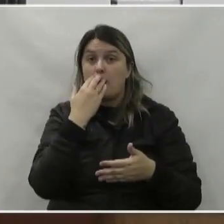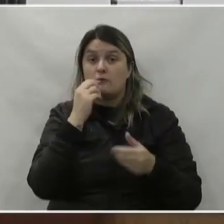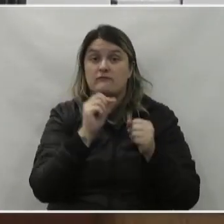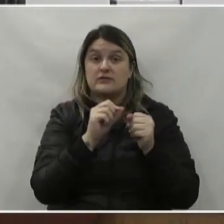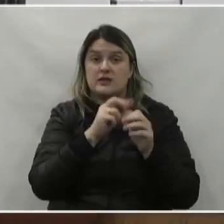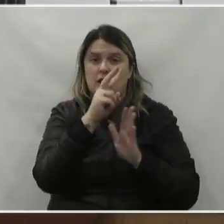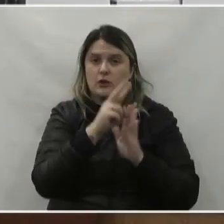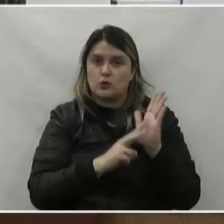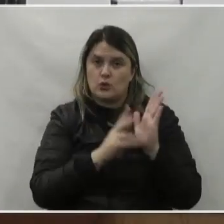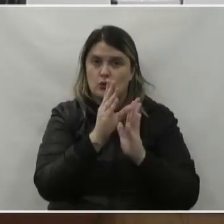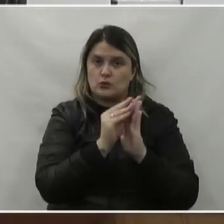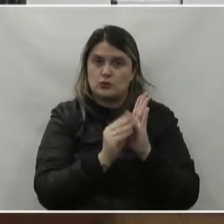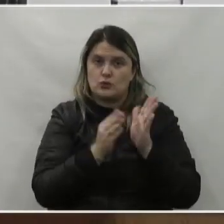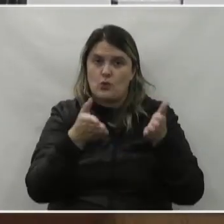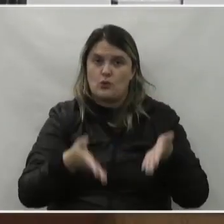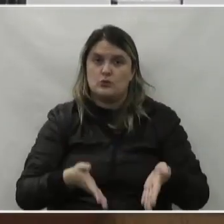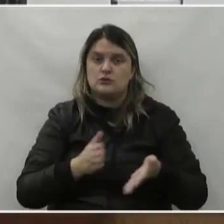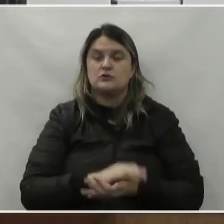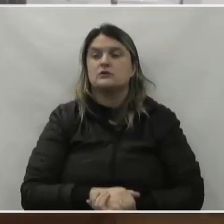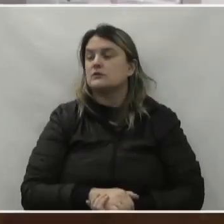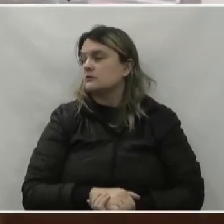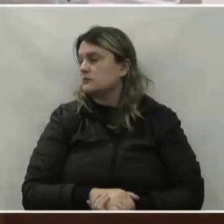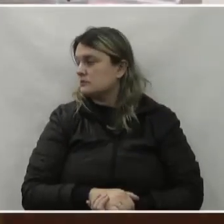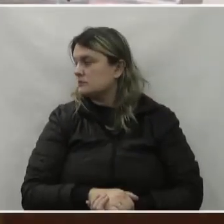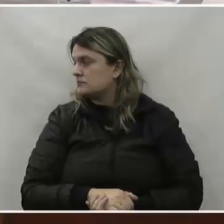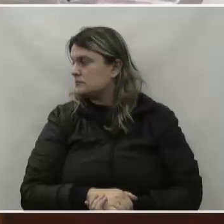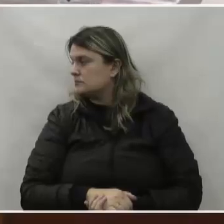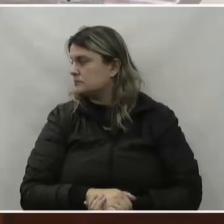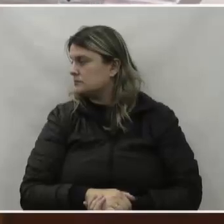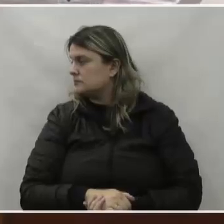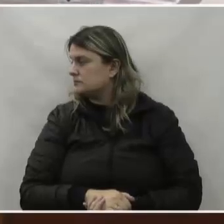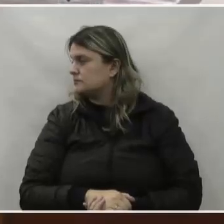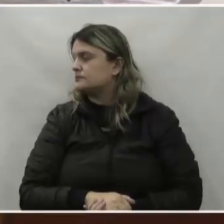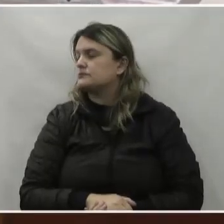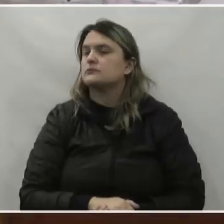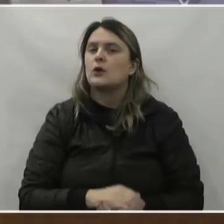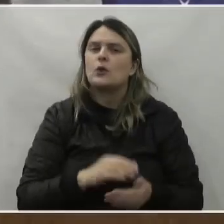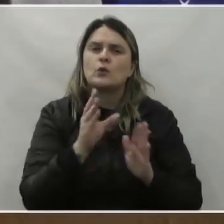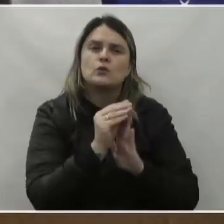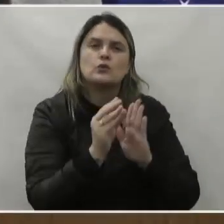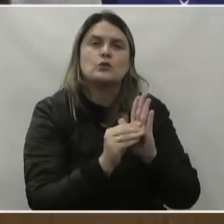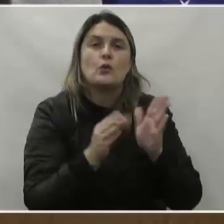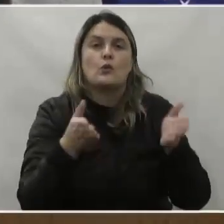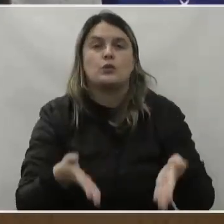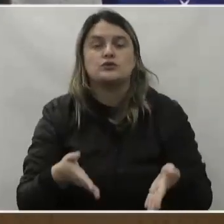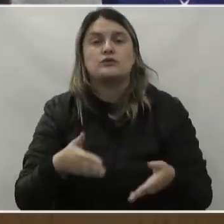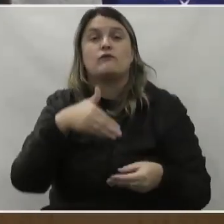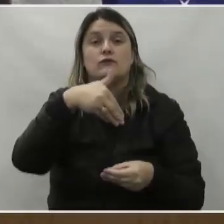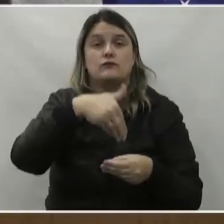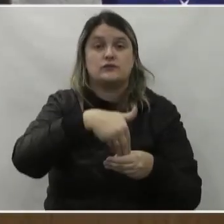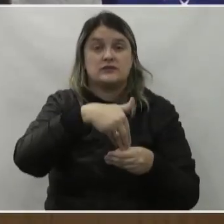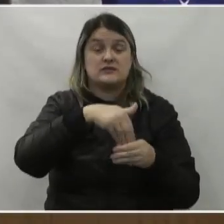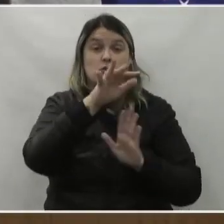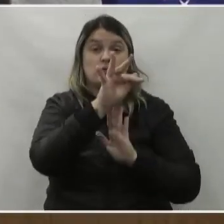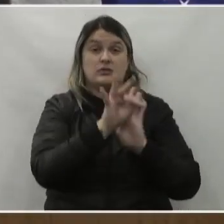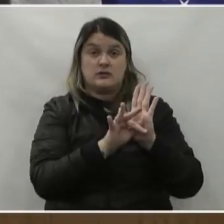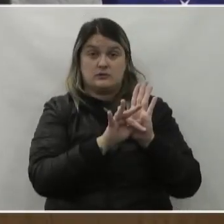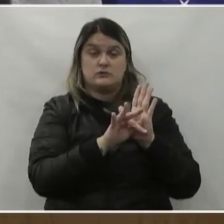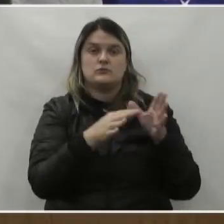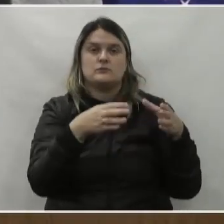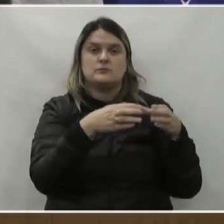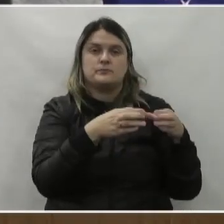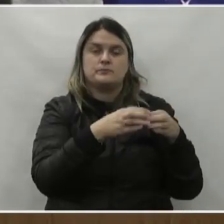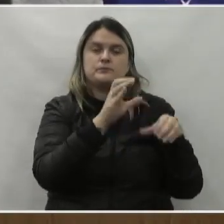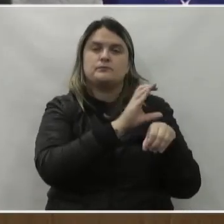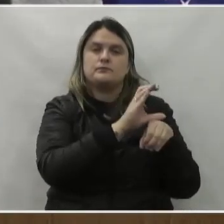Caos que faça a leitura dos itens da ordem do dia. Matéria da ordem do dia. Votação do parecer fundamentado da Comissão